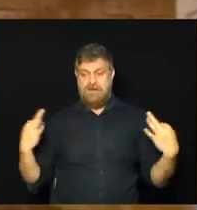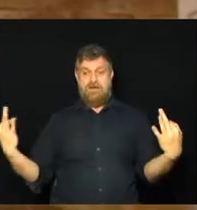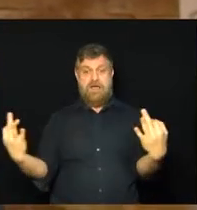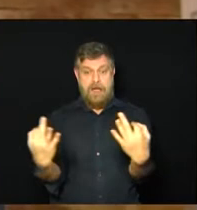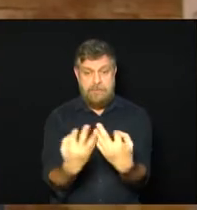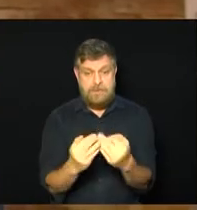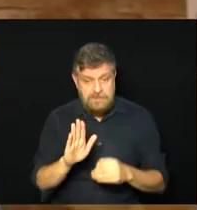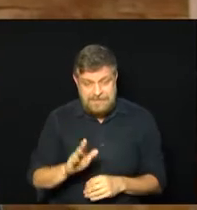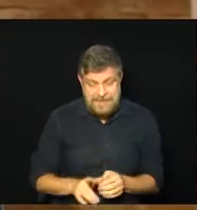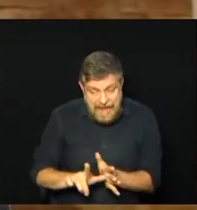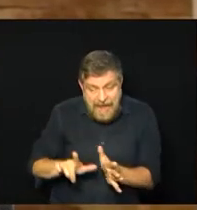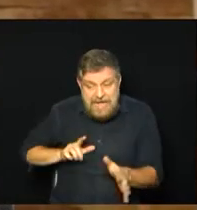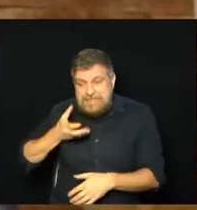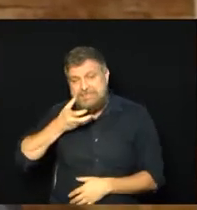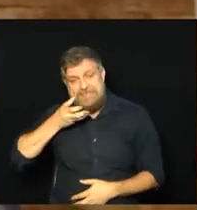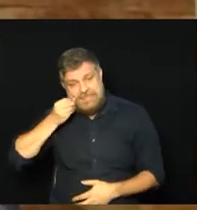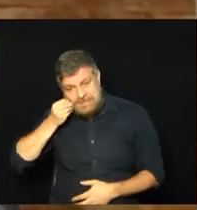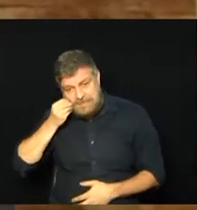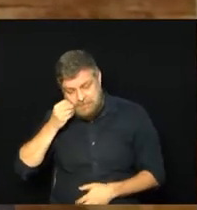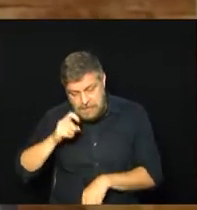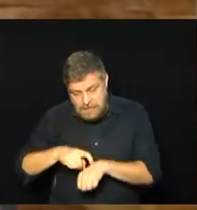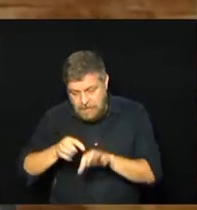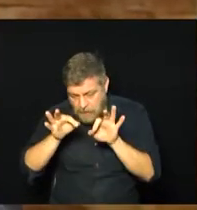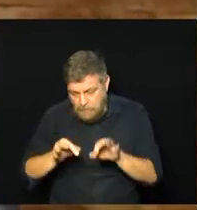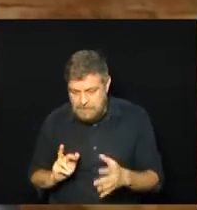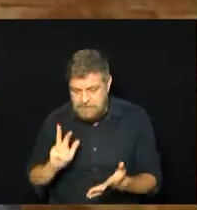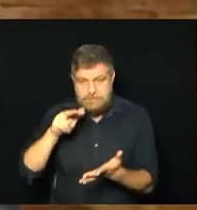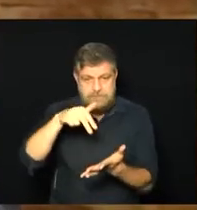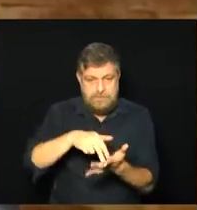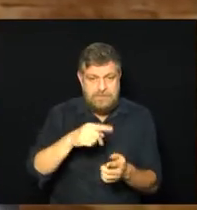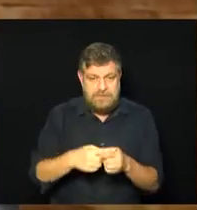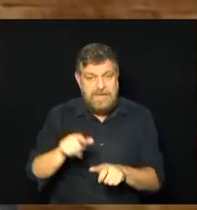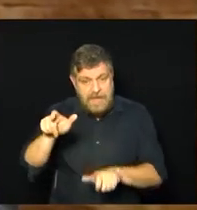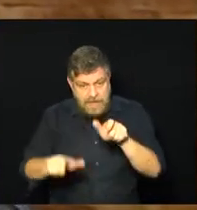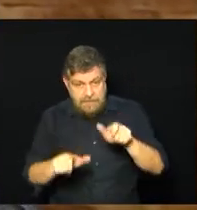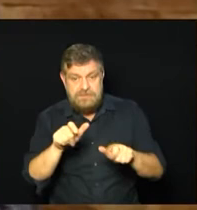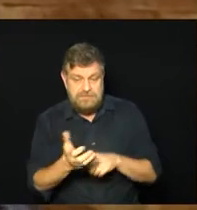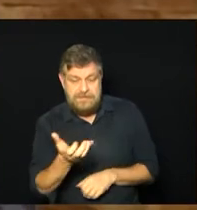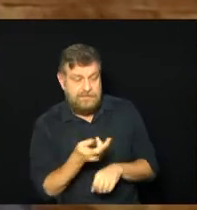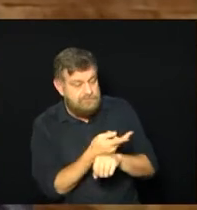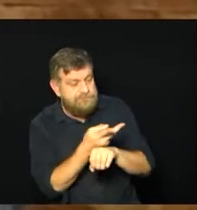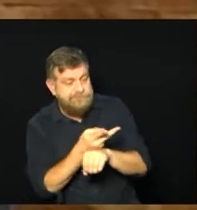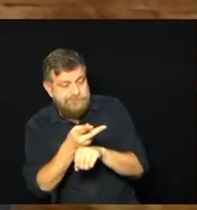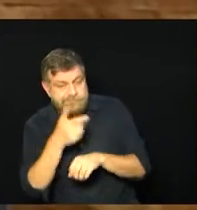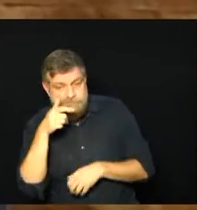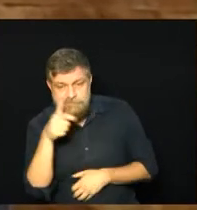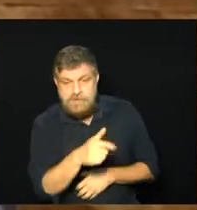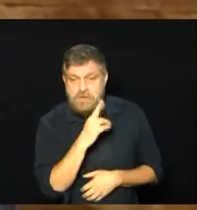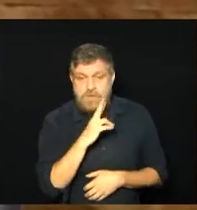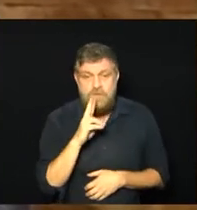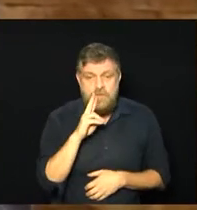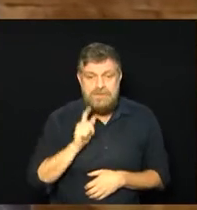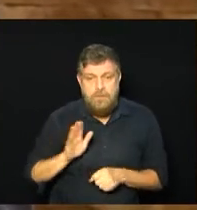é fazer reserva, chegar cedo na reserva, para que não perca, porque tem muita gente demandando e os restaurantes estão